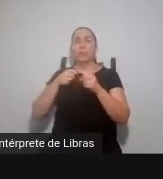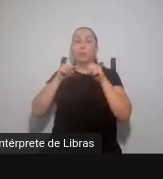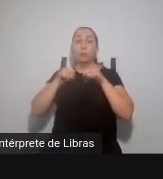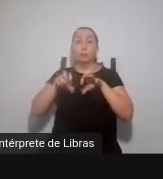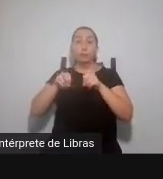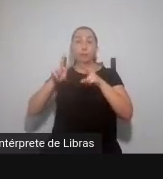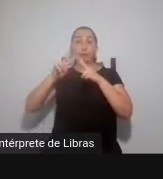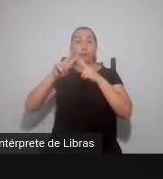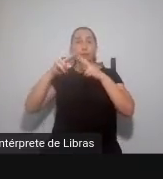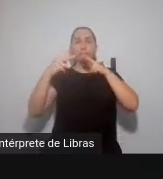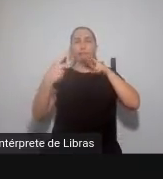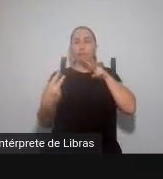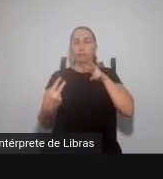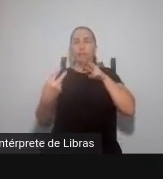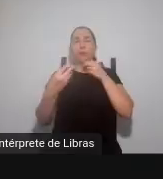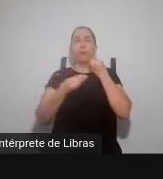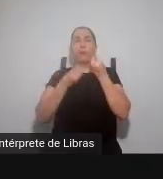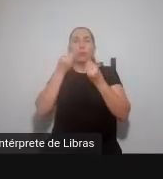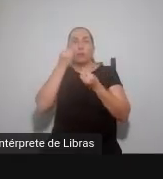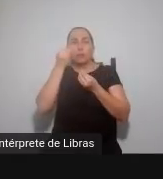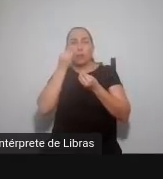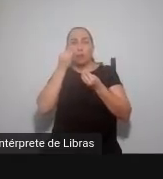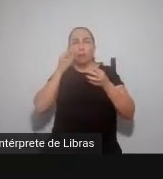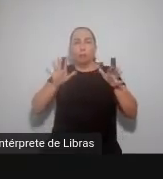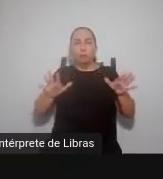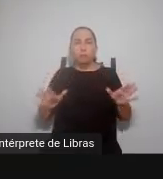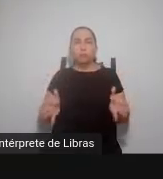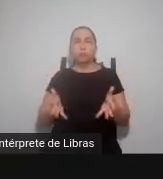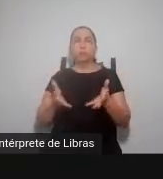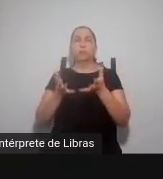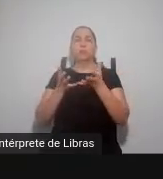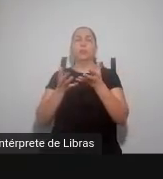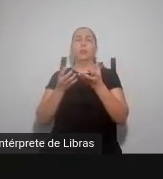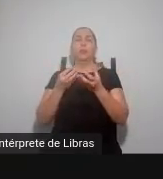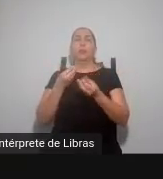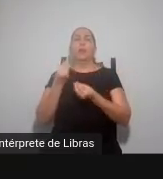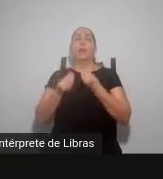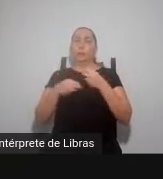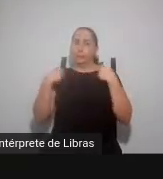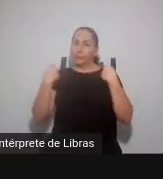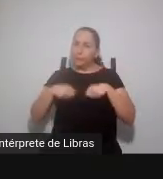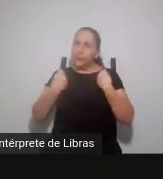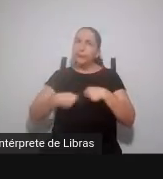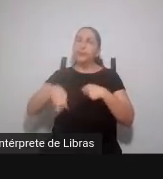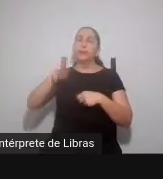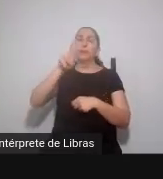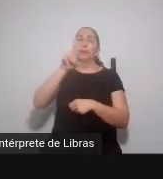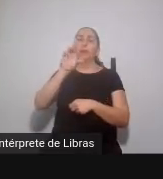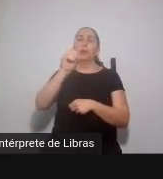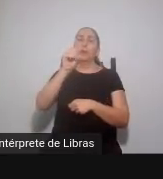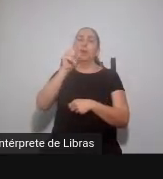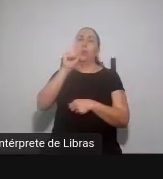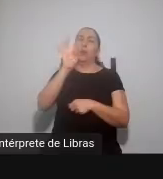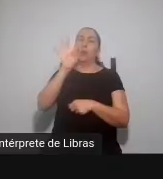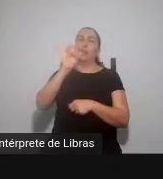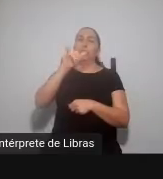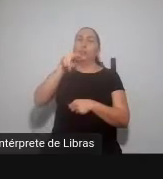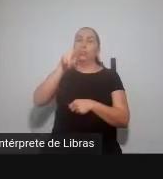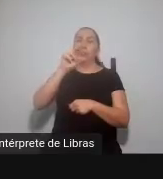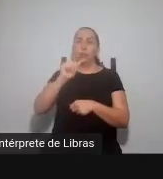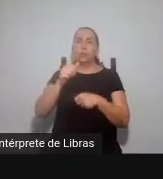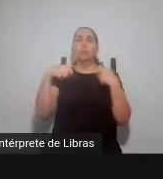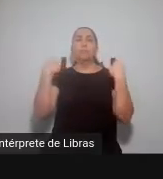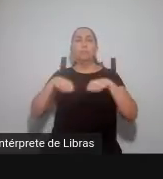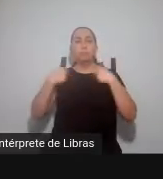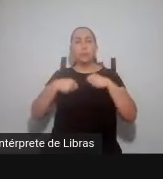estamos tentando potencializar. Então, a questão da rotina, do calendário, jogos, brinquedos e brincadeiras,